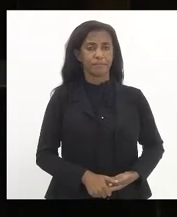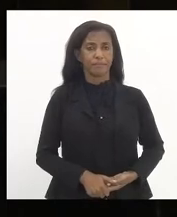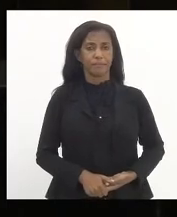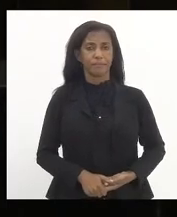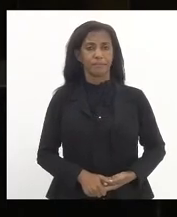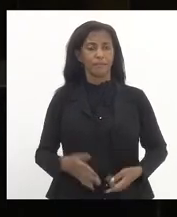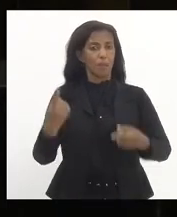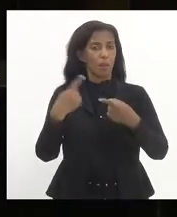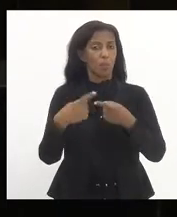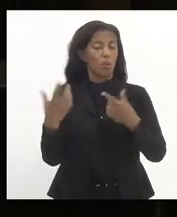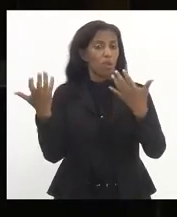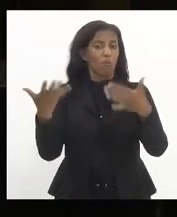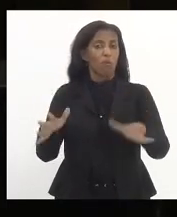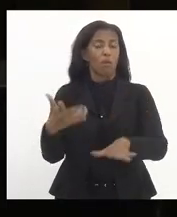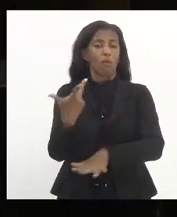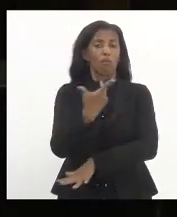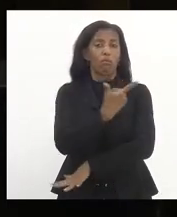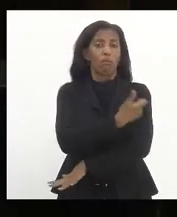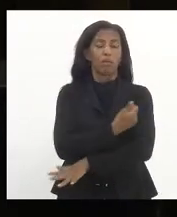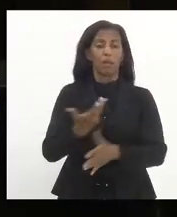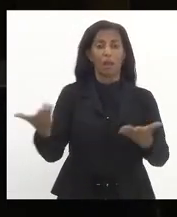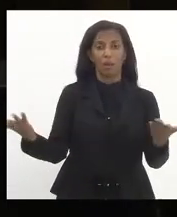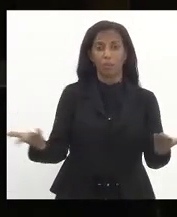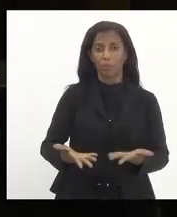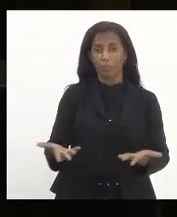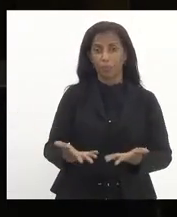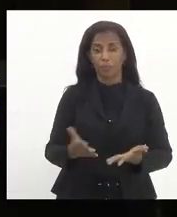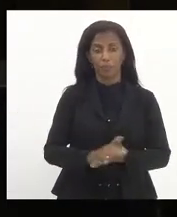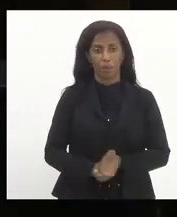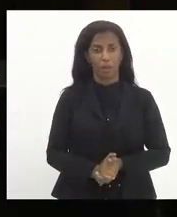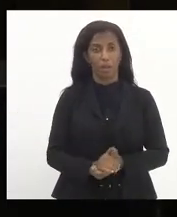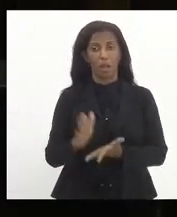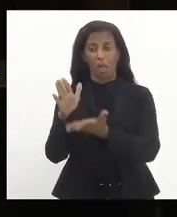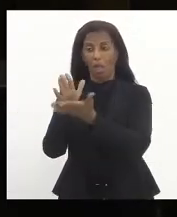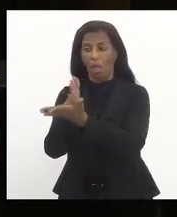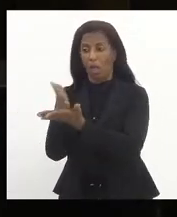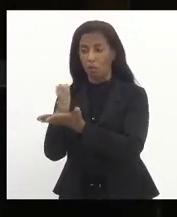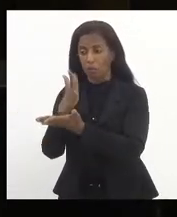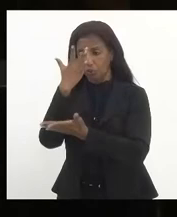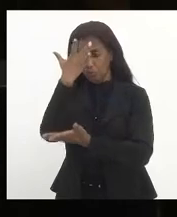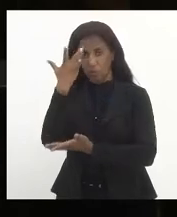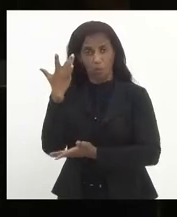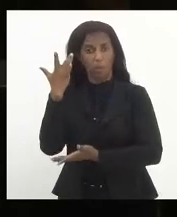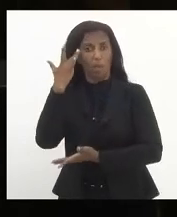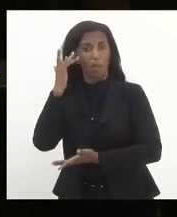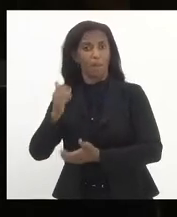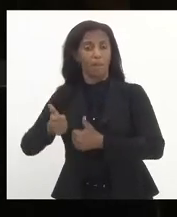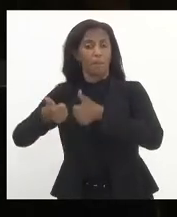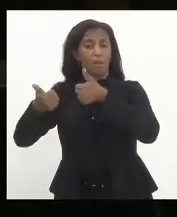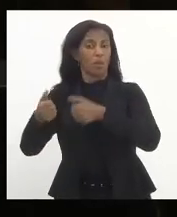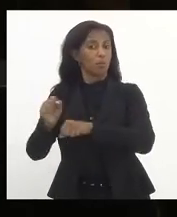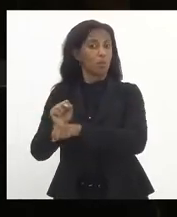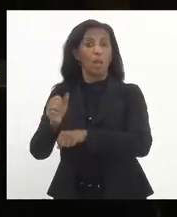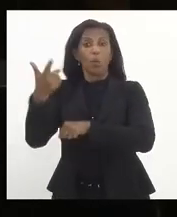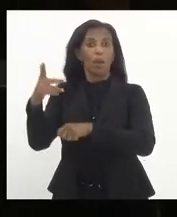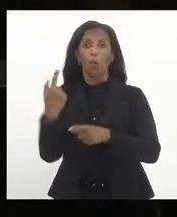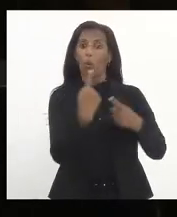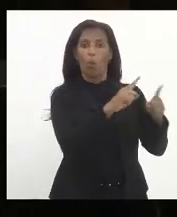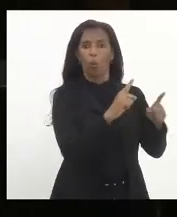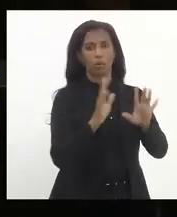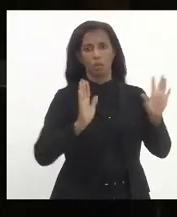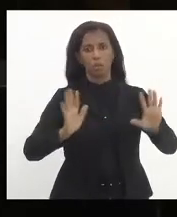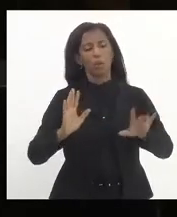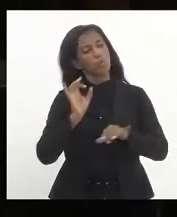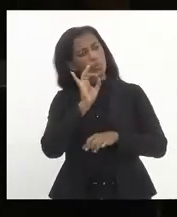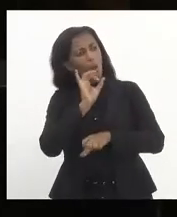por não quererem se vacinar agora. Alguns querem esperar, eles não são contra a vacina também, só querem esperar